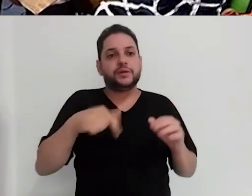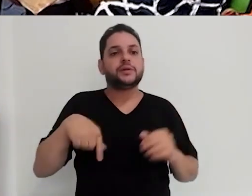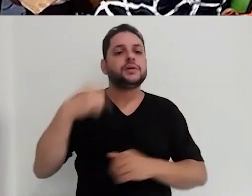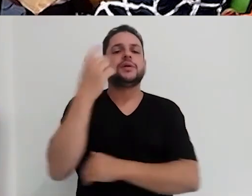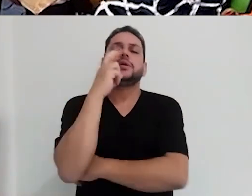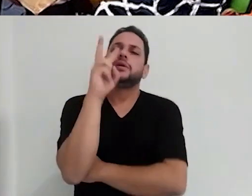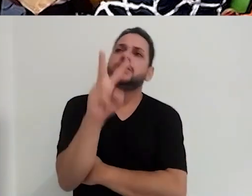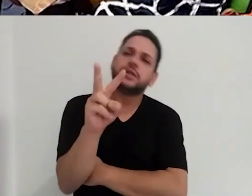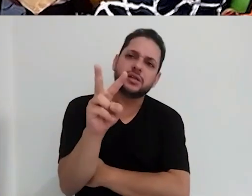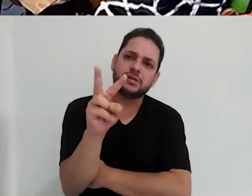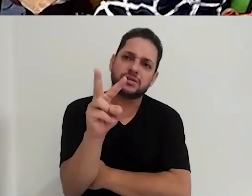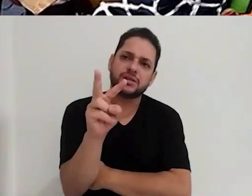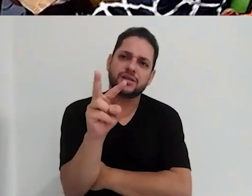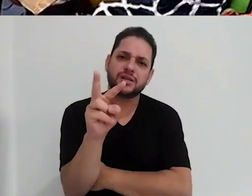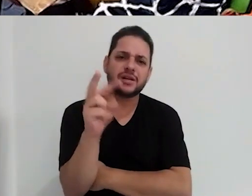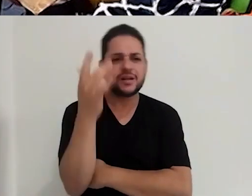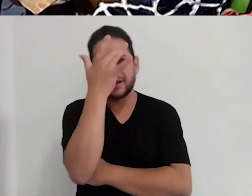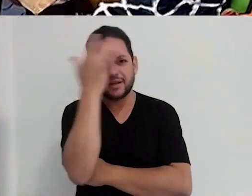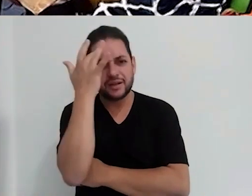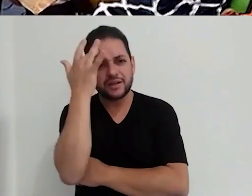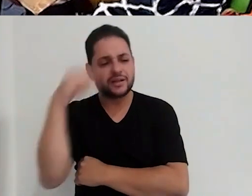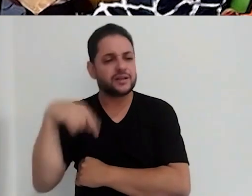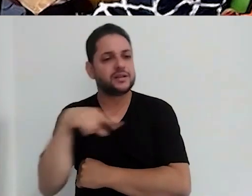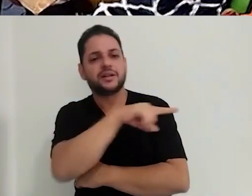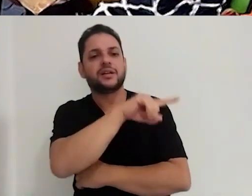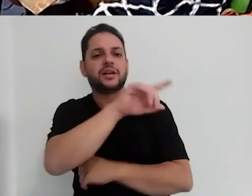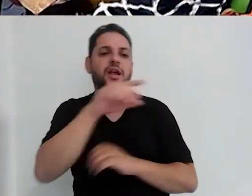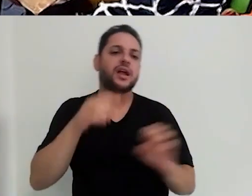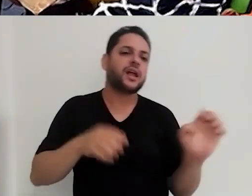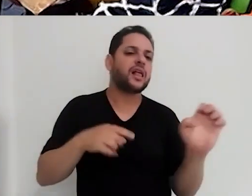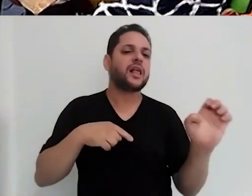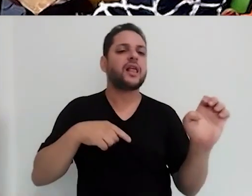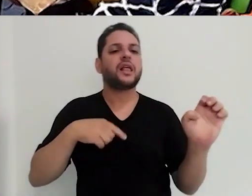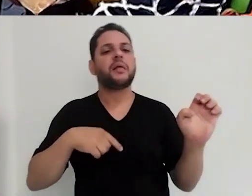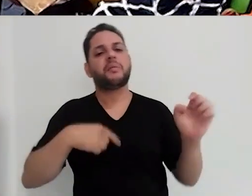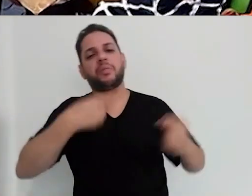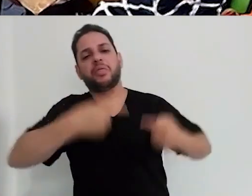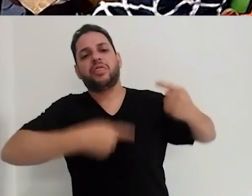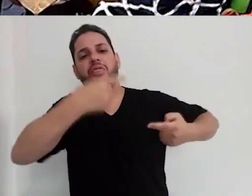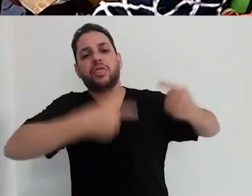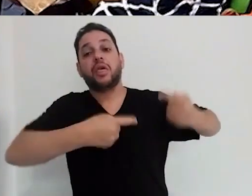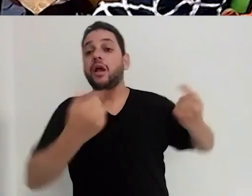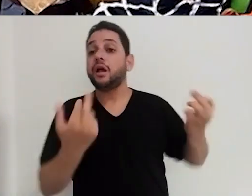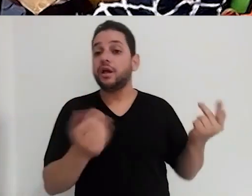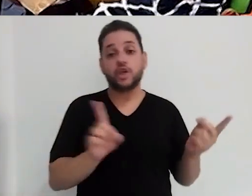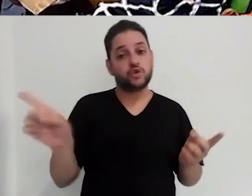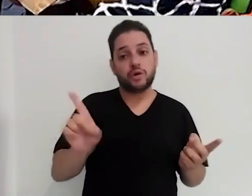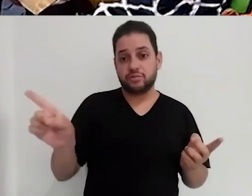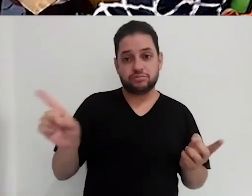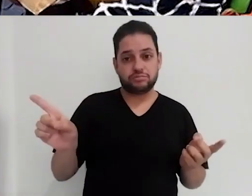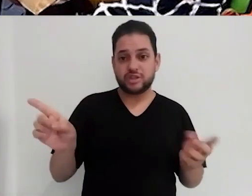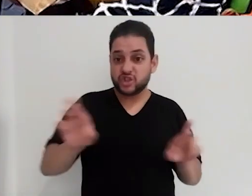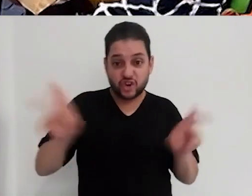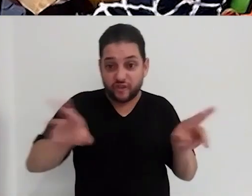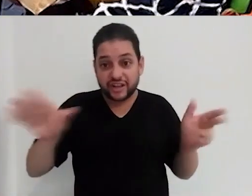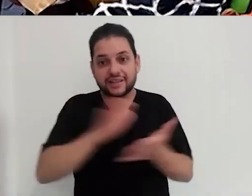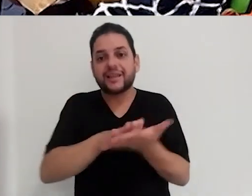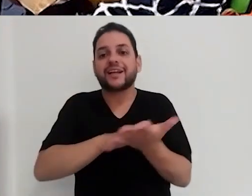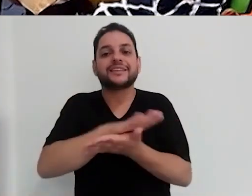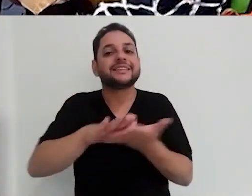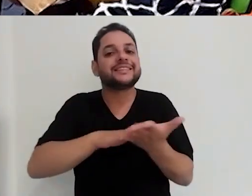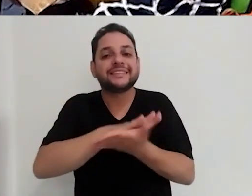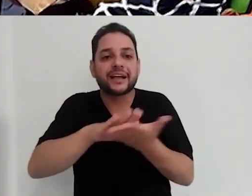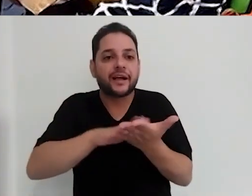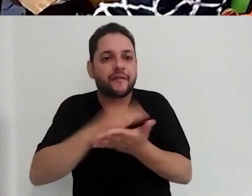vendo as pessoas da esquerda, porque a esquerda é tão punitivista quanto a direita no Brasil, não tem diferença. Eu vejo as pessoas da